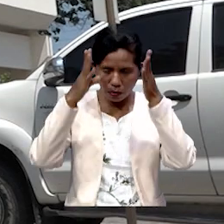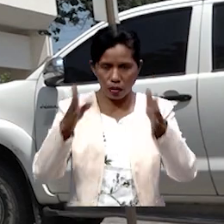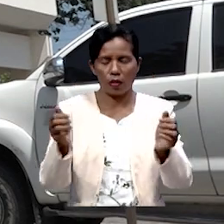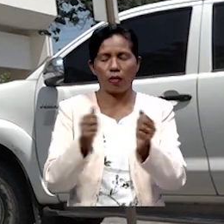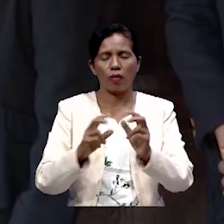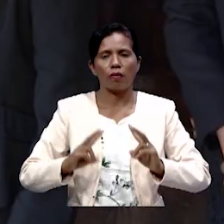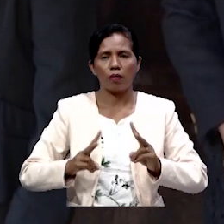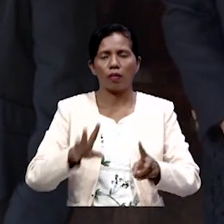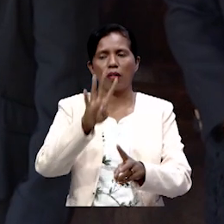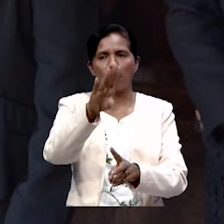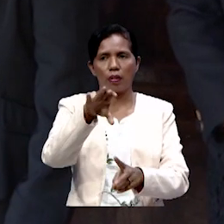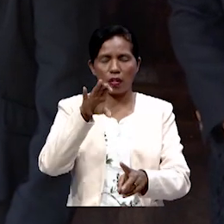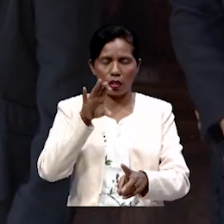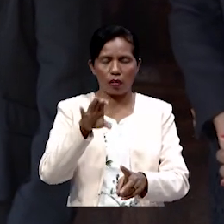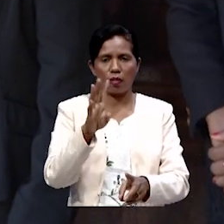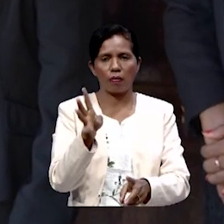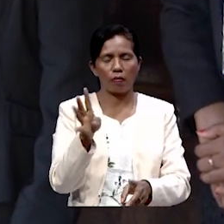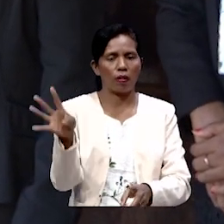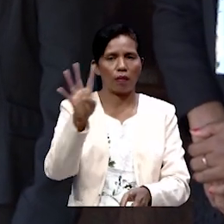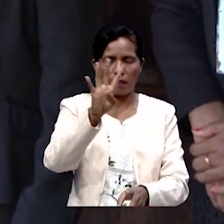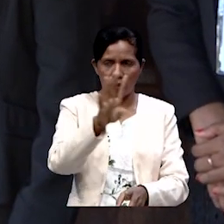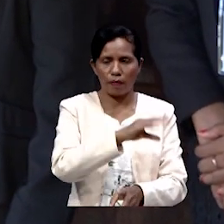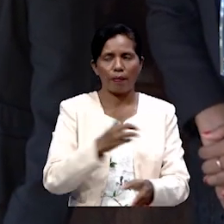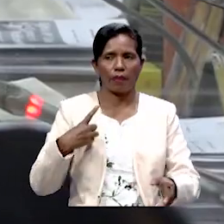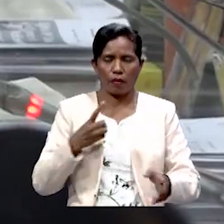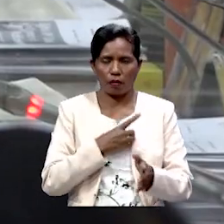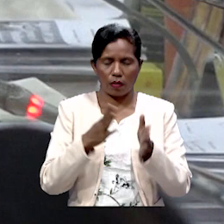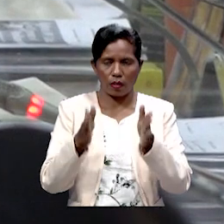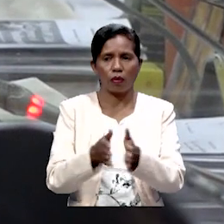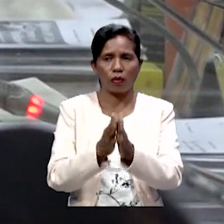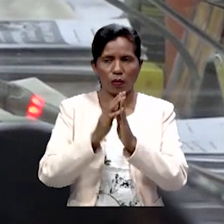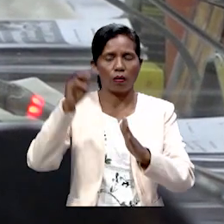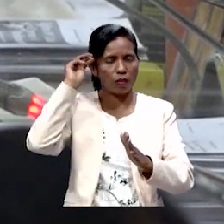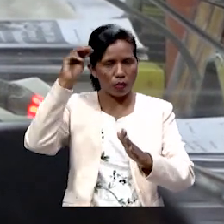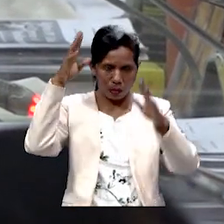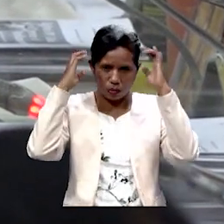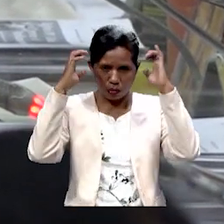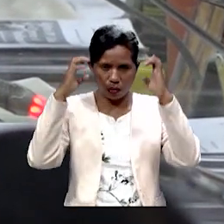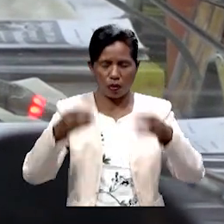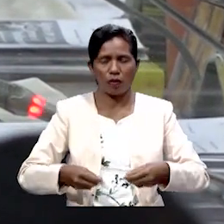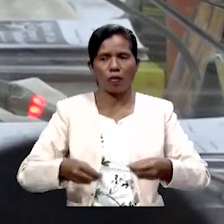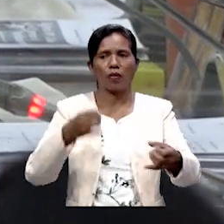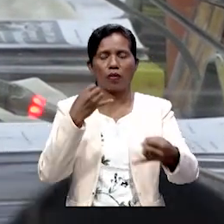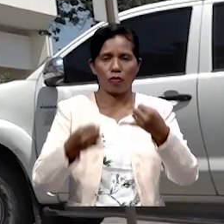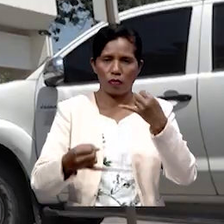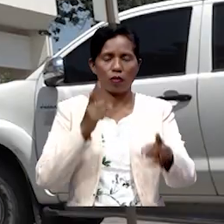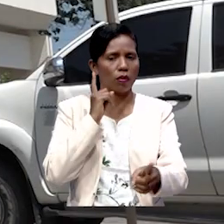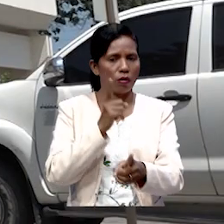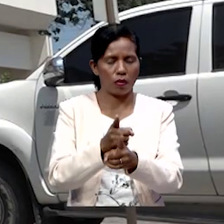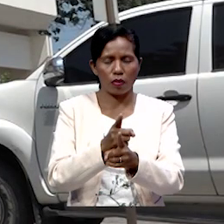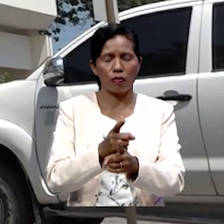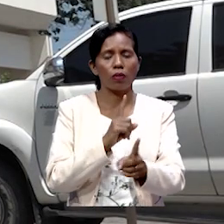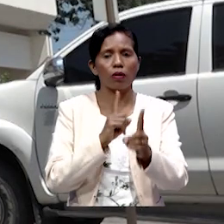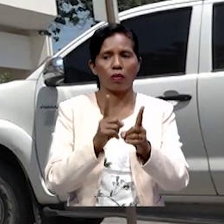voluntário atusat atnulura sinhat. Também é deputado Sira Russo ato Ministério da Educação foi justificação com o